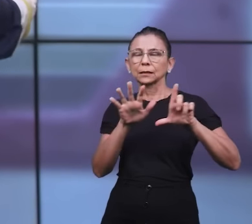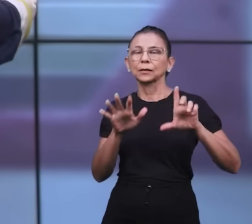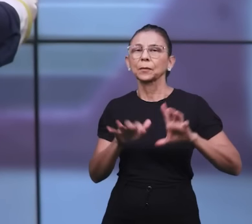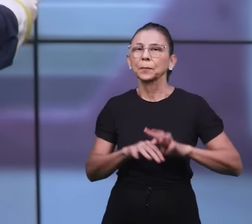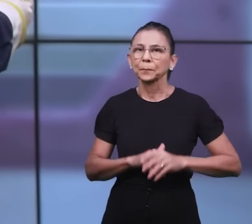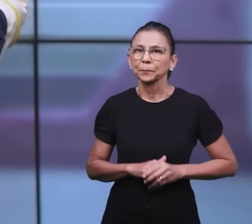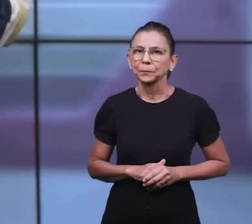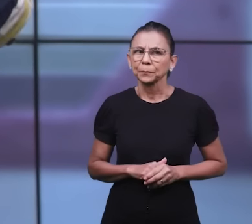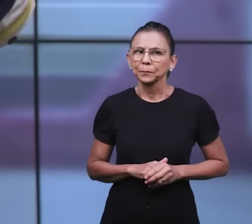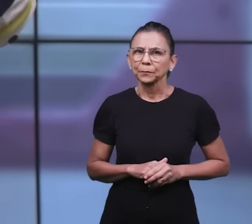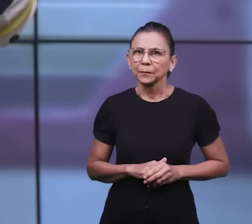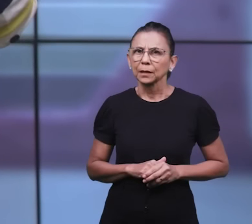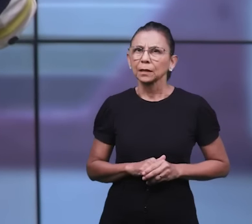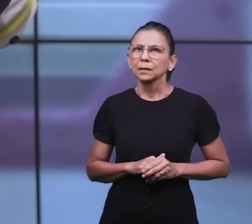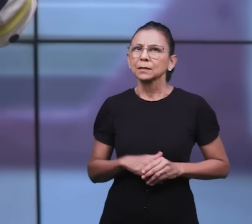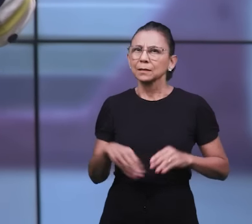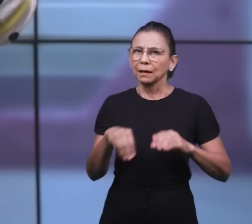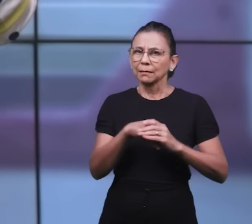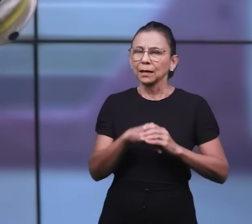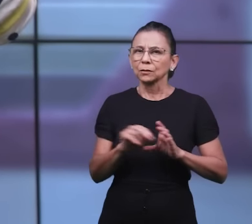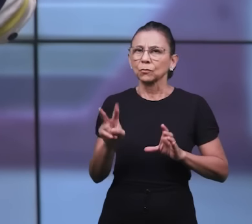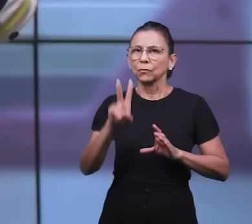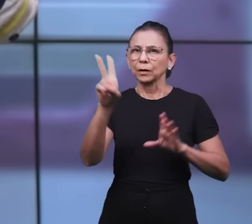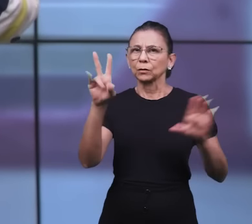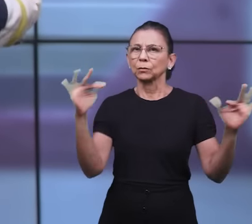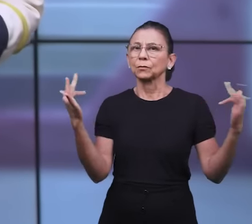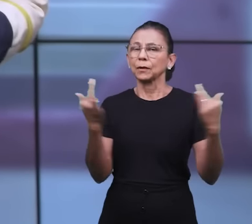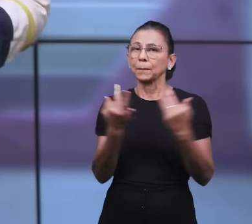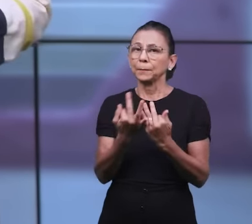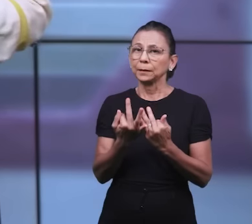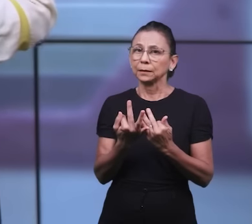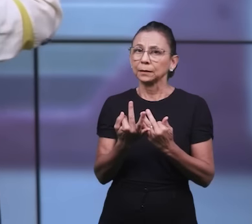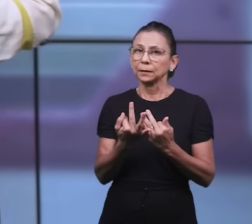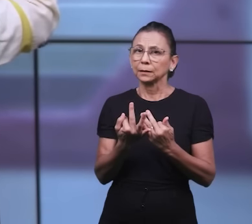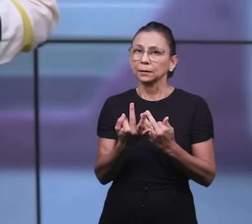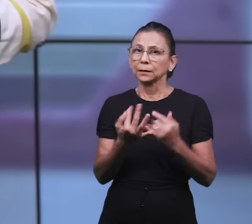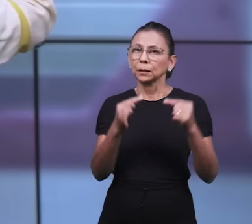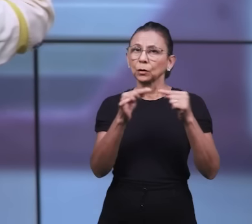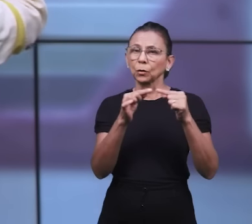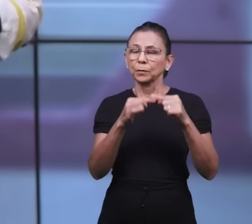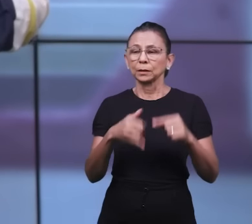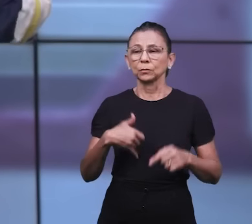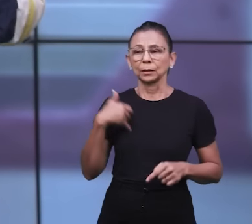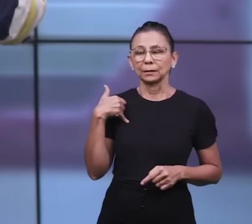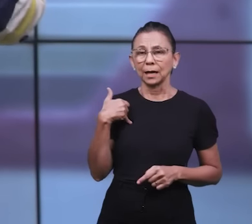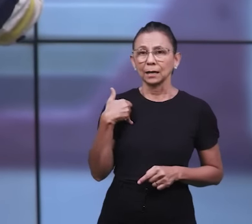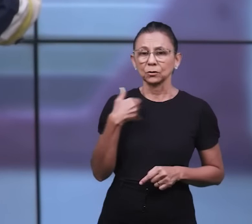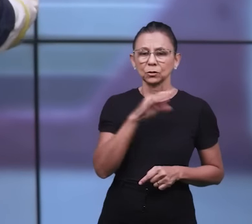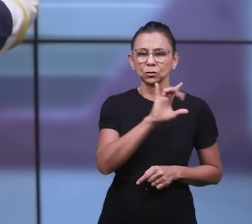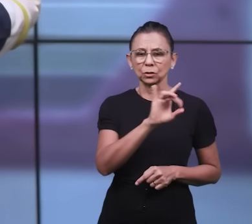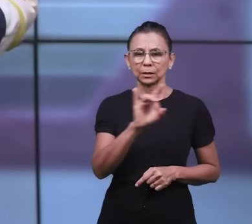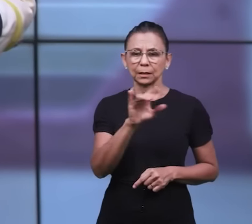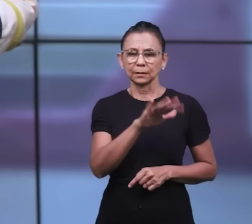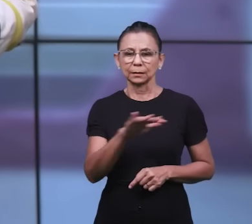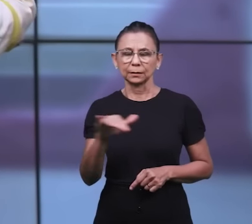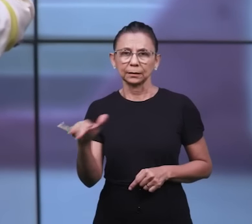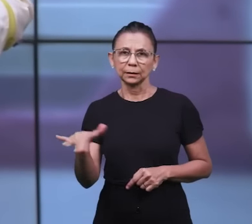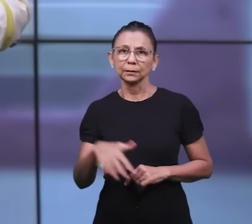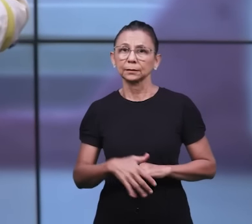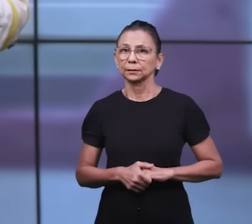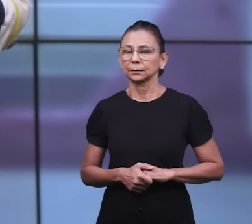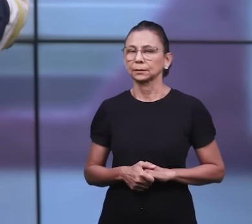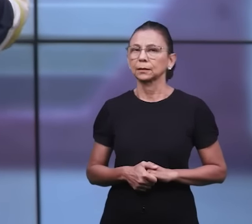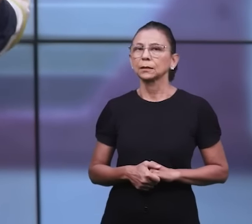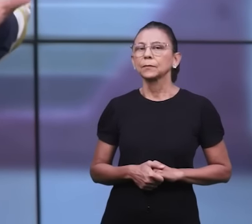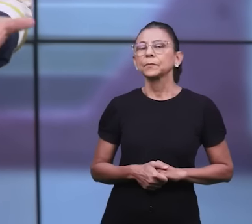são alinhados com os valores da nossa família e coerentes com a idade indicada conversar sobre a importância de